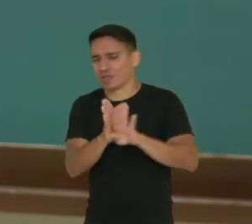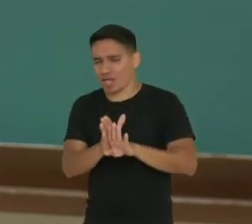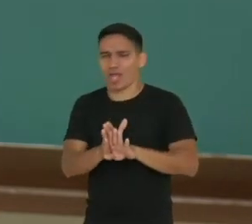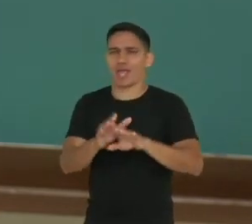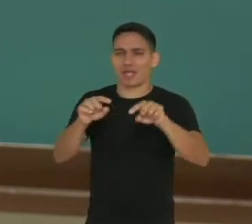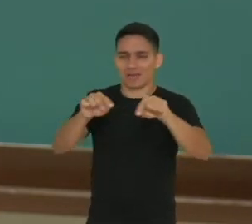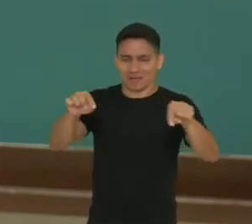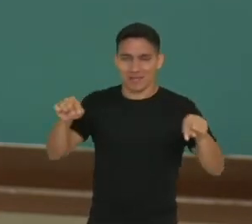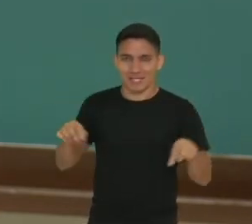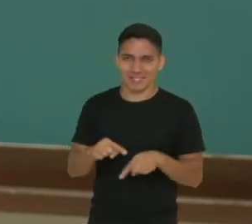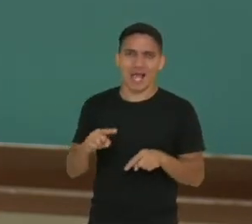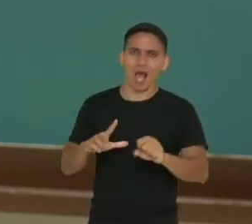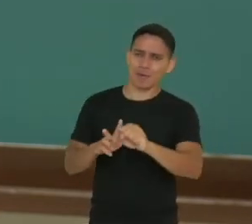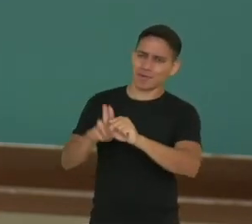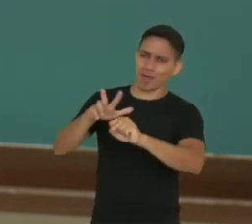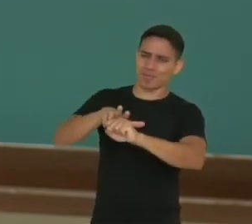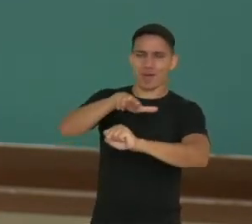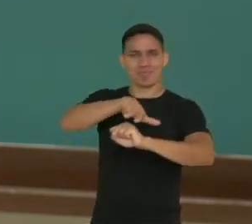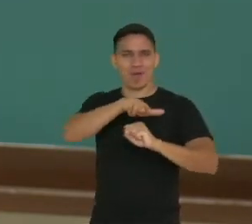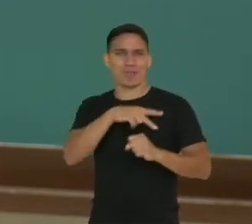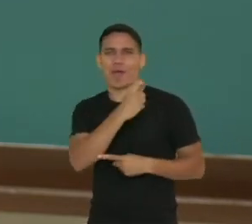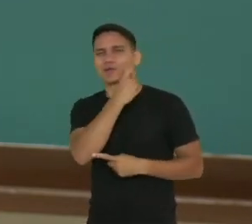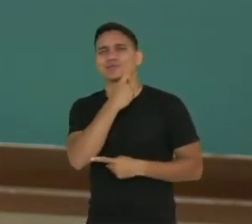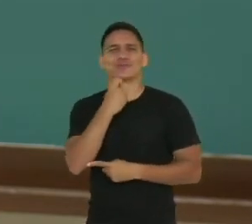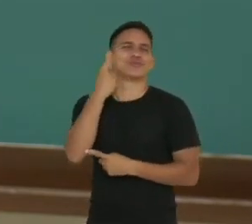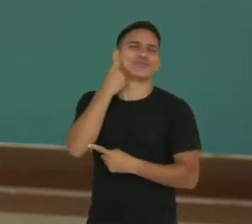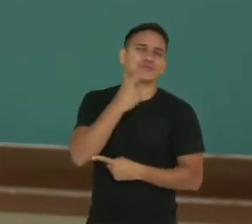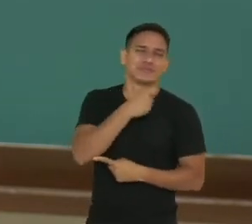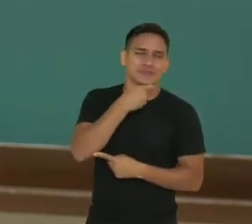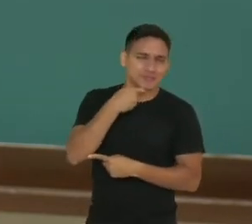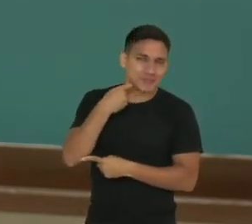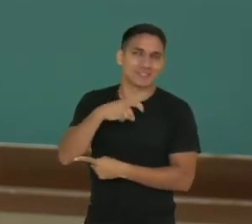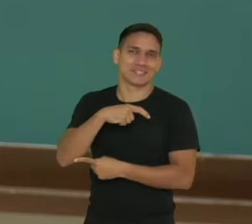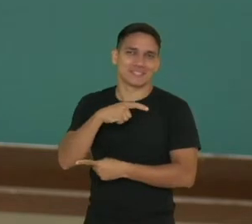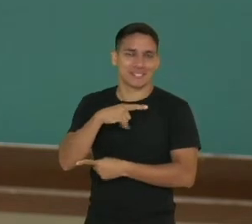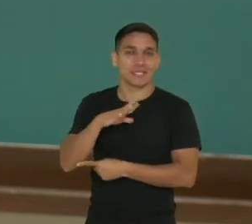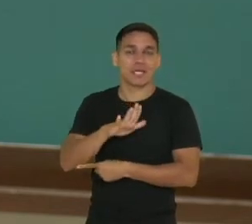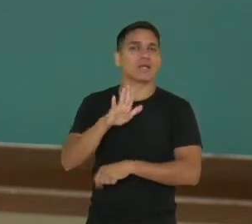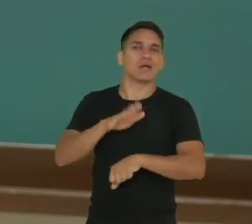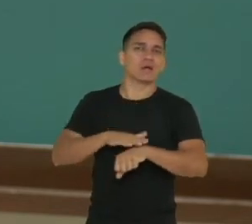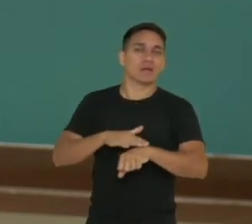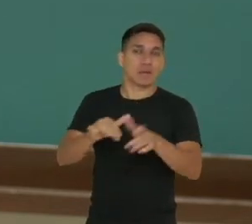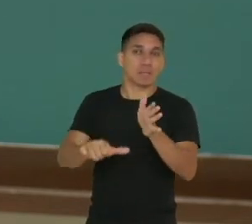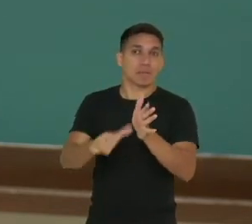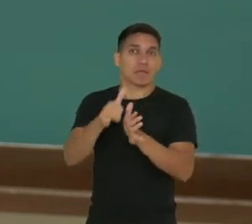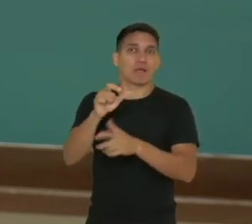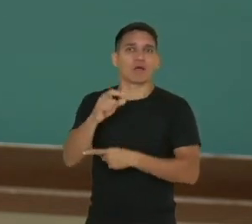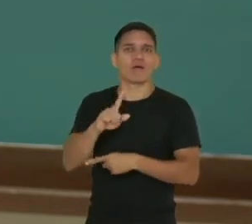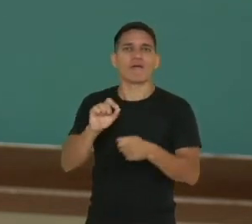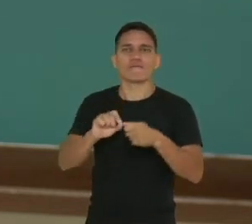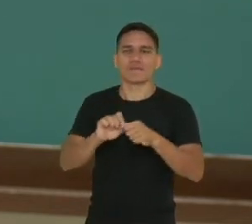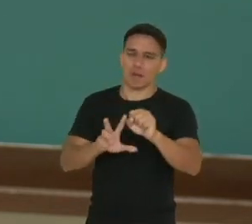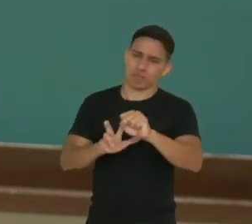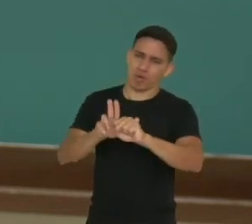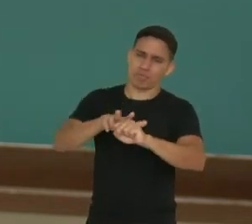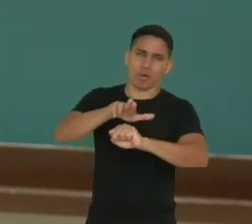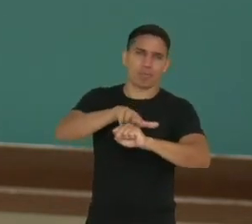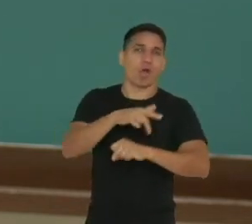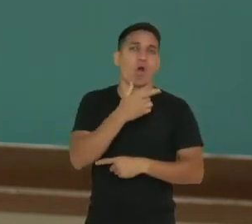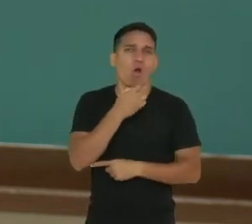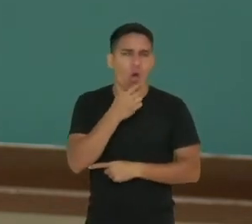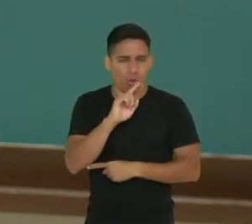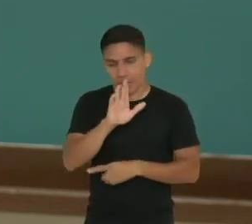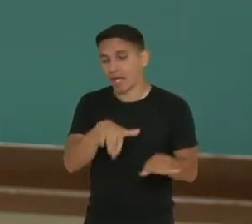salão, né? Ali na barbearia, né? E que primeiro corta-se o cabelo ali do homem, depois